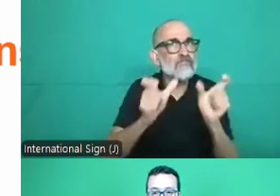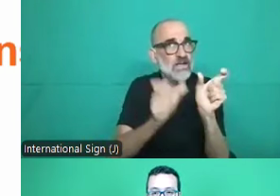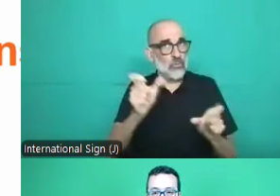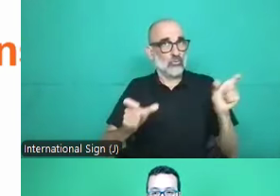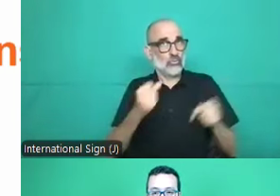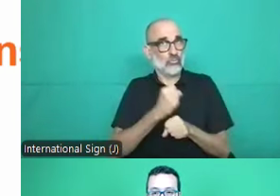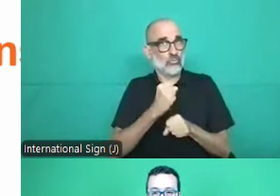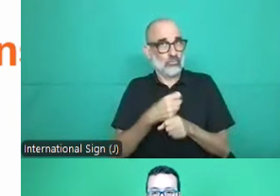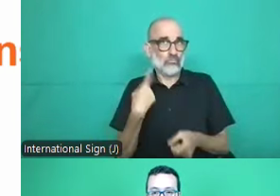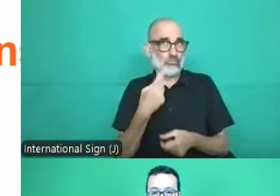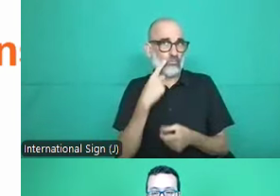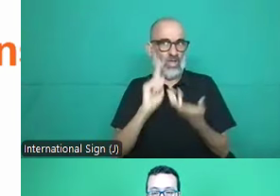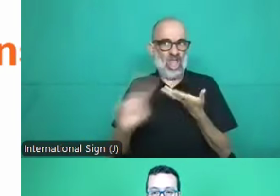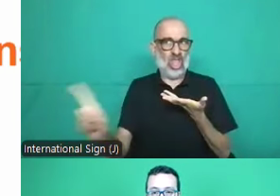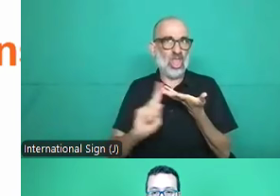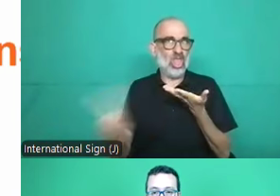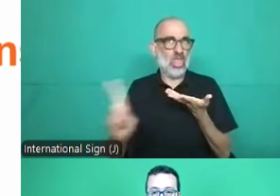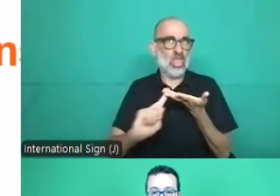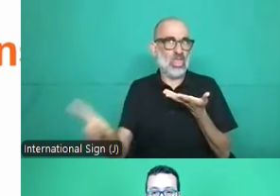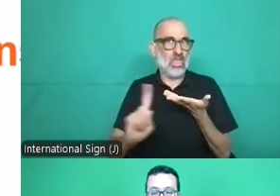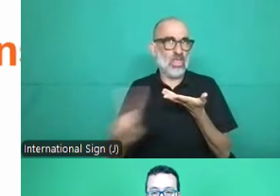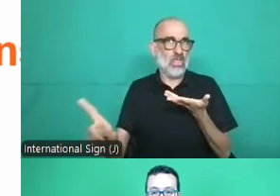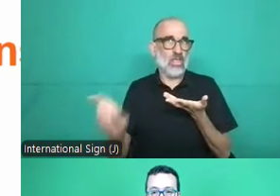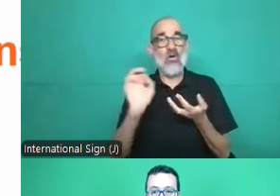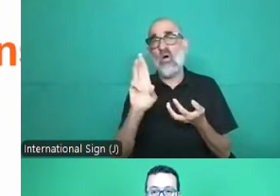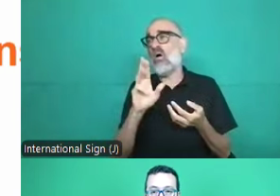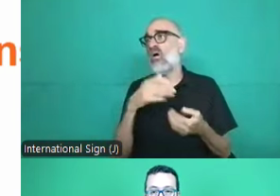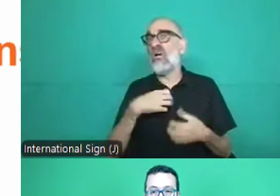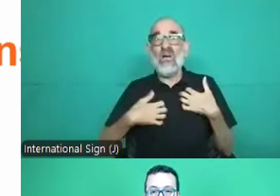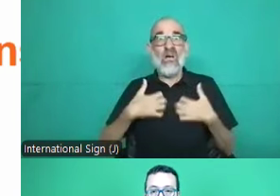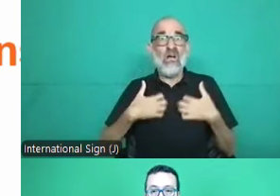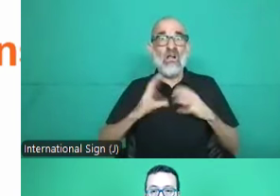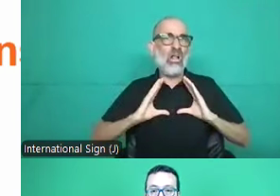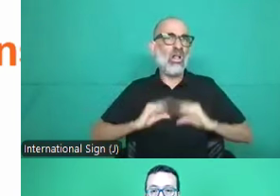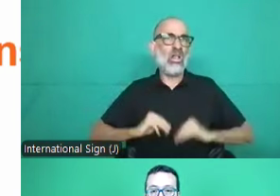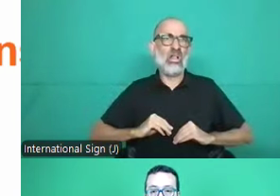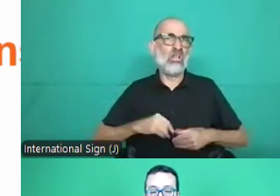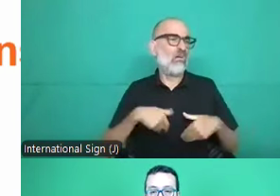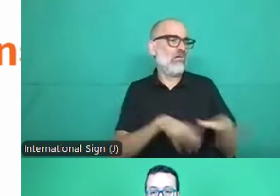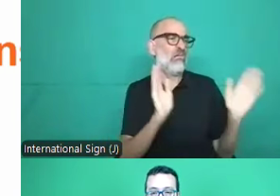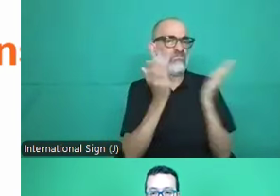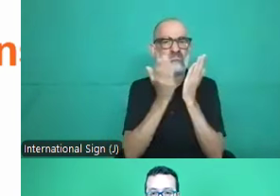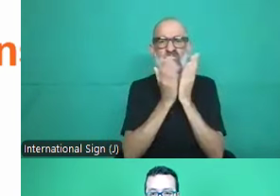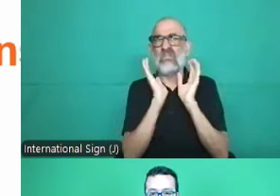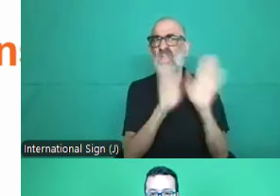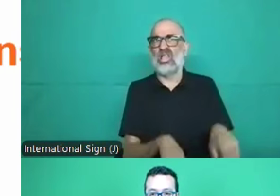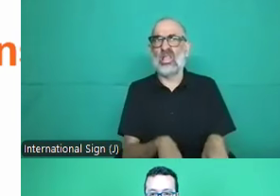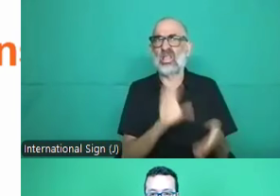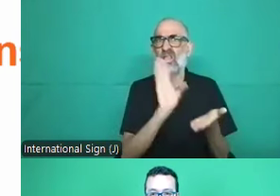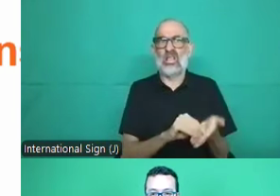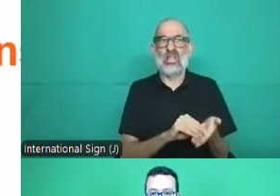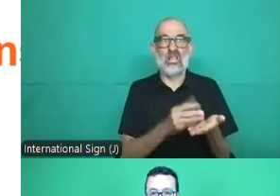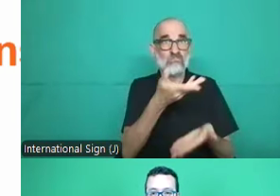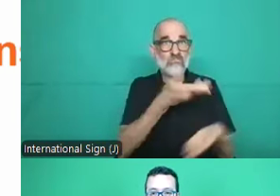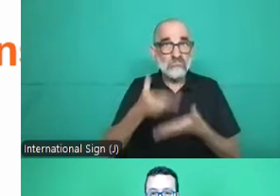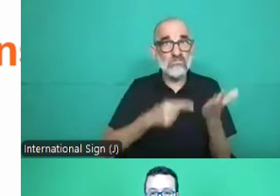para evitar técnica esta e connotación econômica nos o países reclutamiento beneficiários, antiético de personal de salud por parte de países desarrollados o países de por